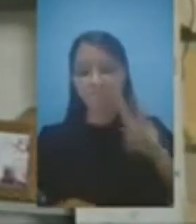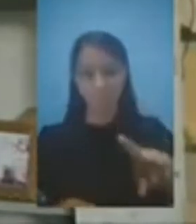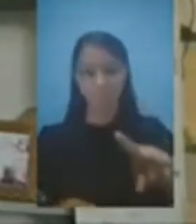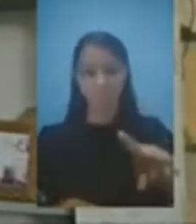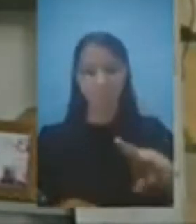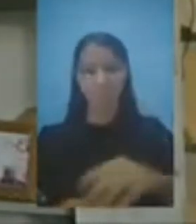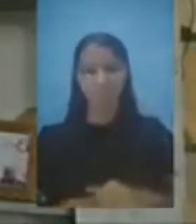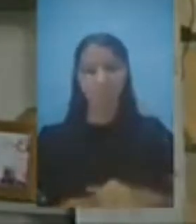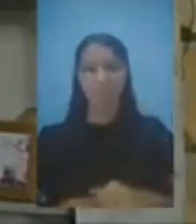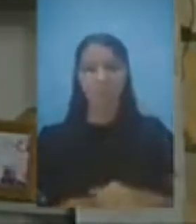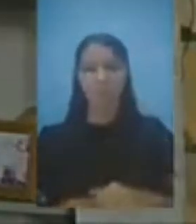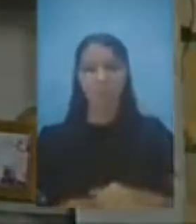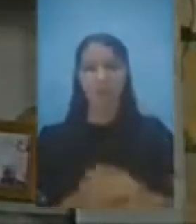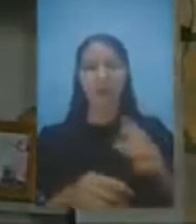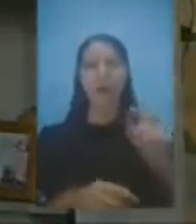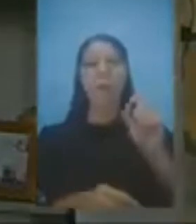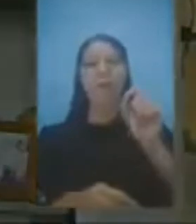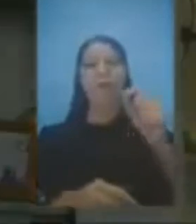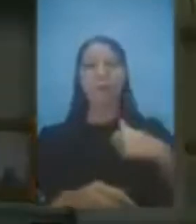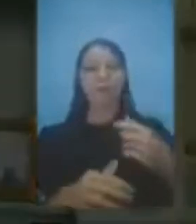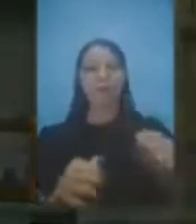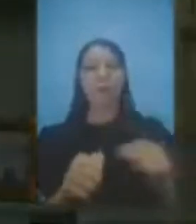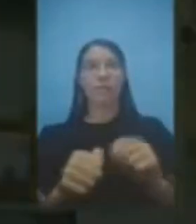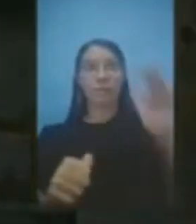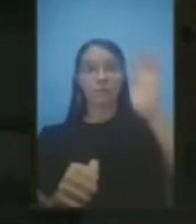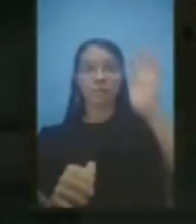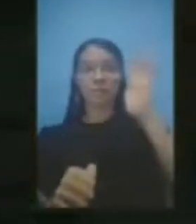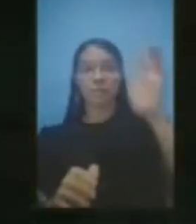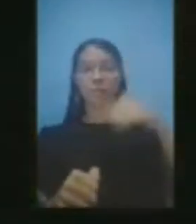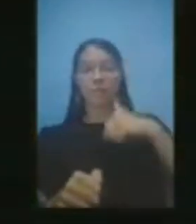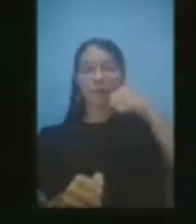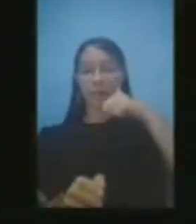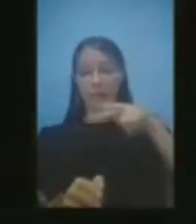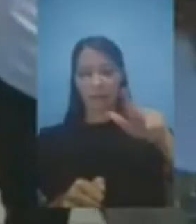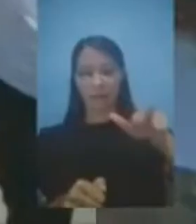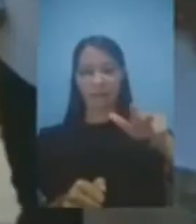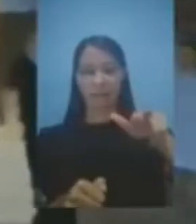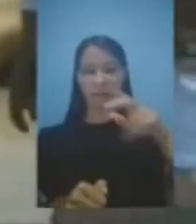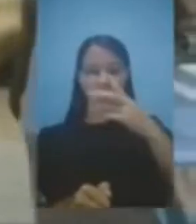eu vou cantar pra vocês essa ladainha, em homenagem a Juju.